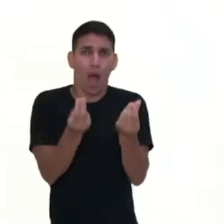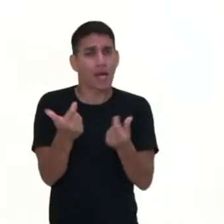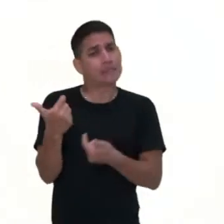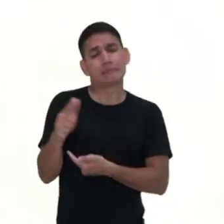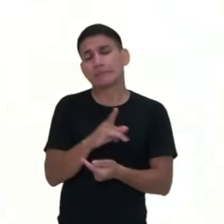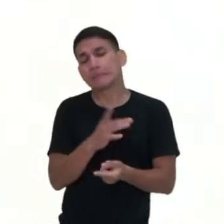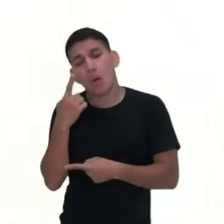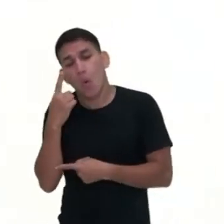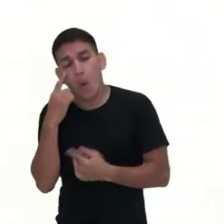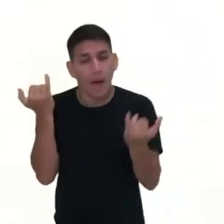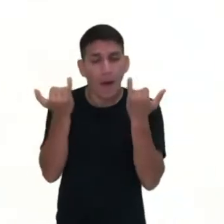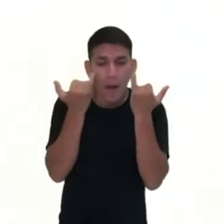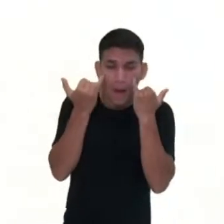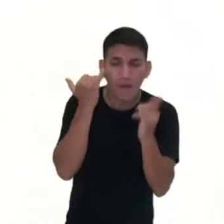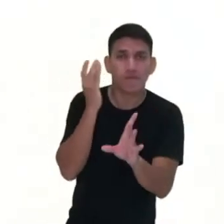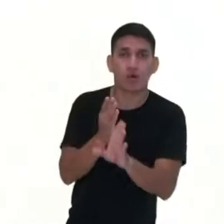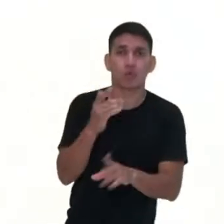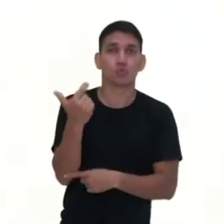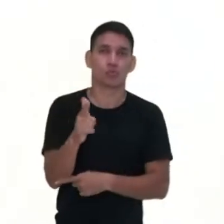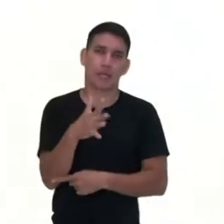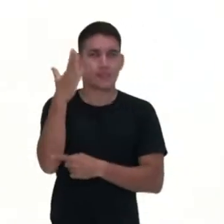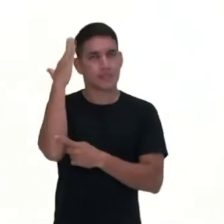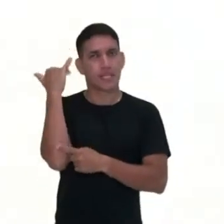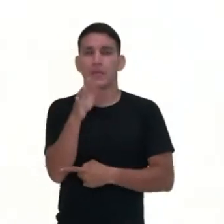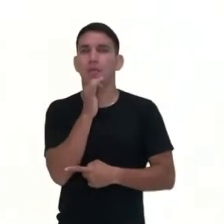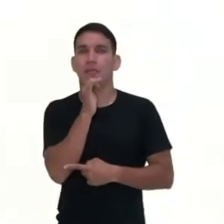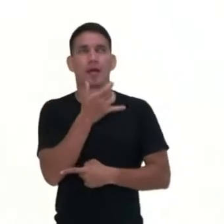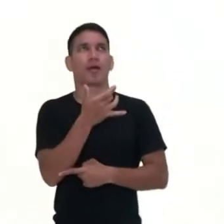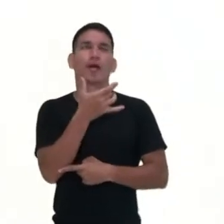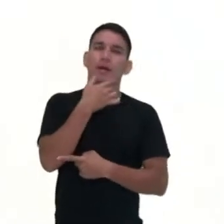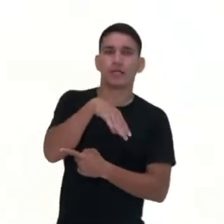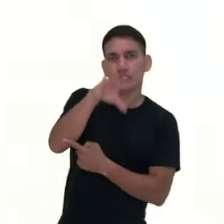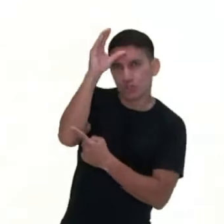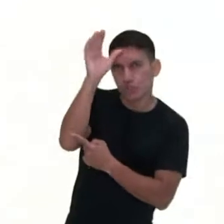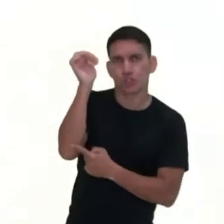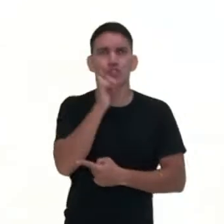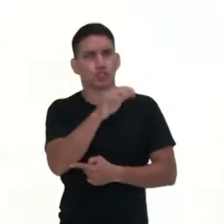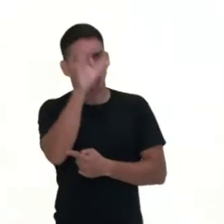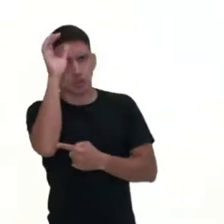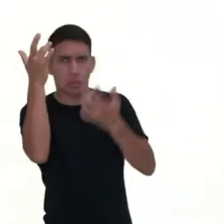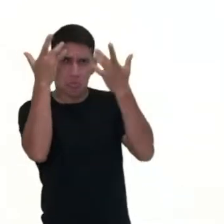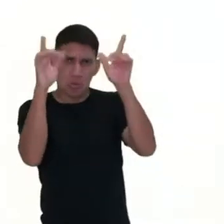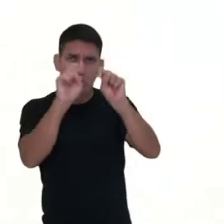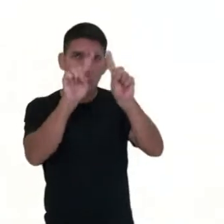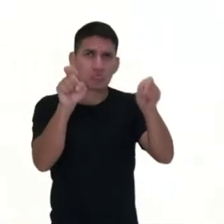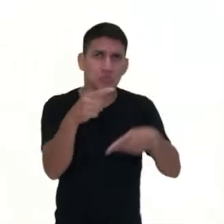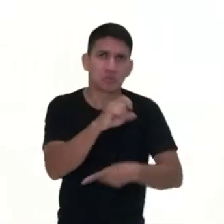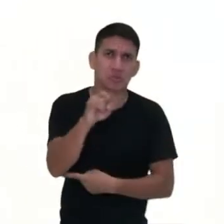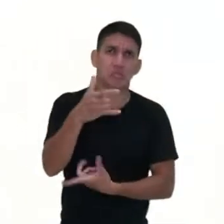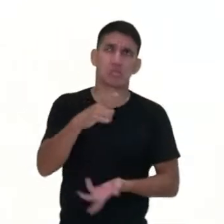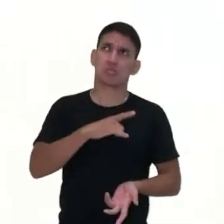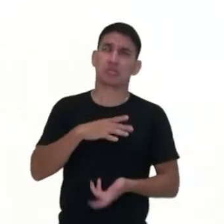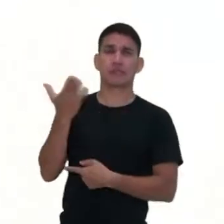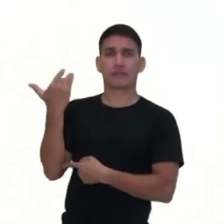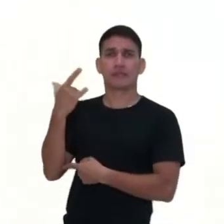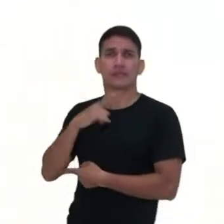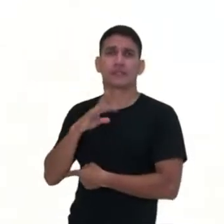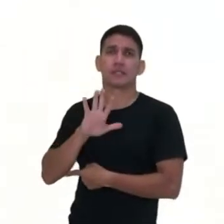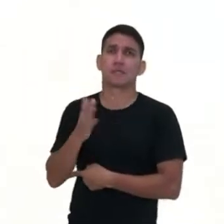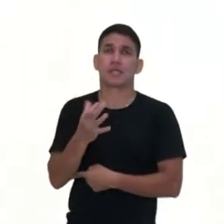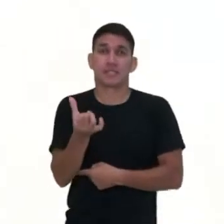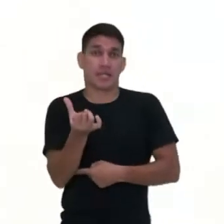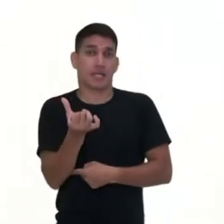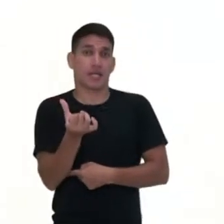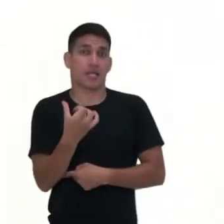rastreamento e a gente sabe que na família teve um tio ou uma tia, você não sabe, tua avó lá teve,